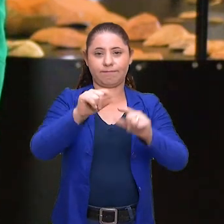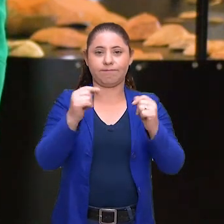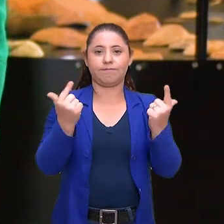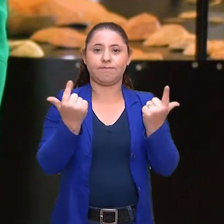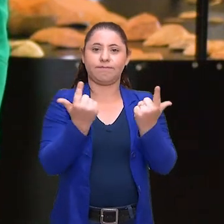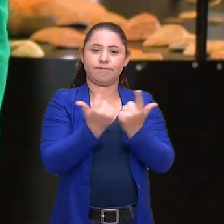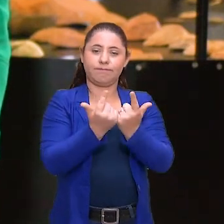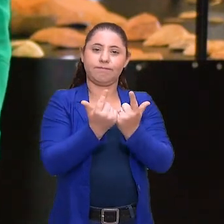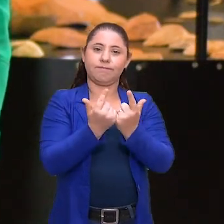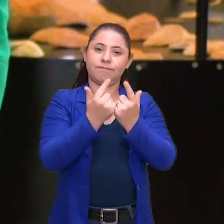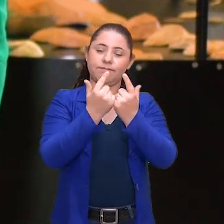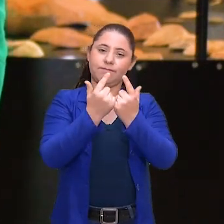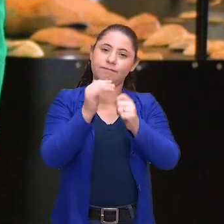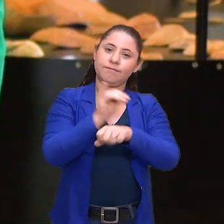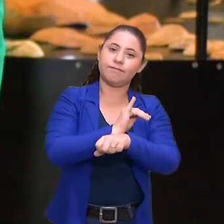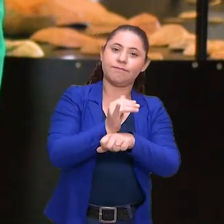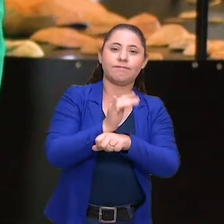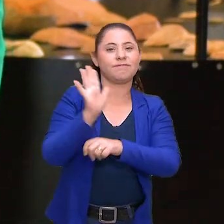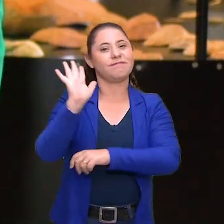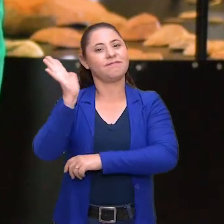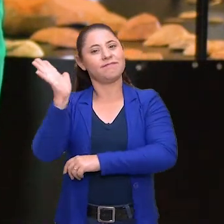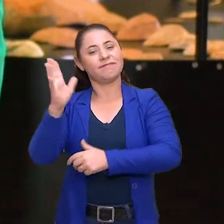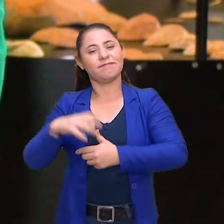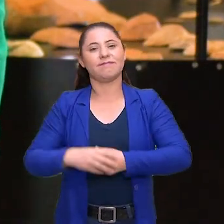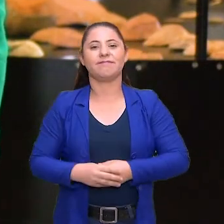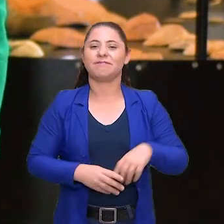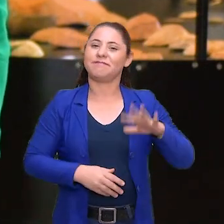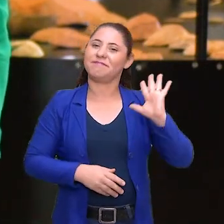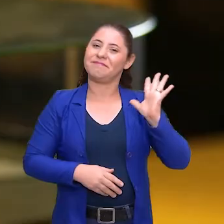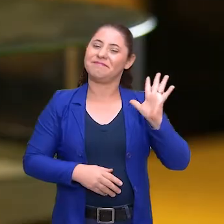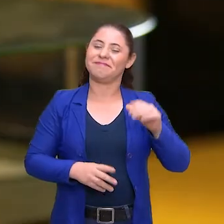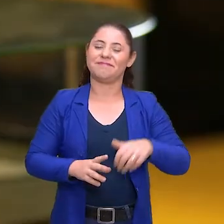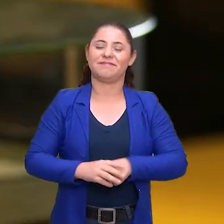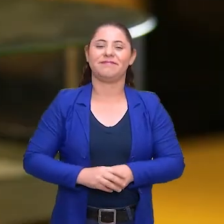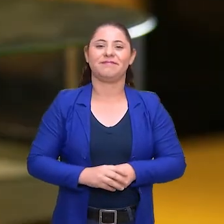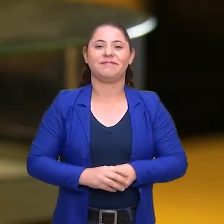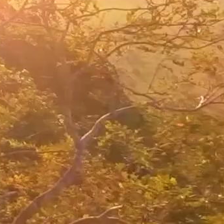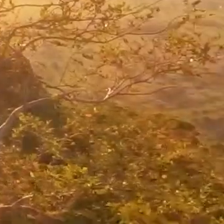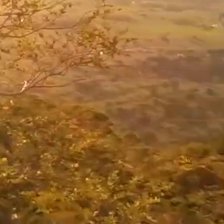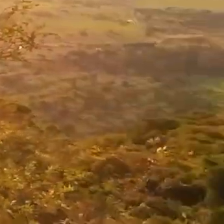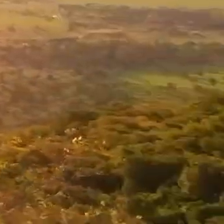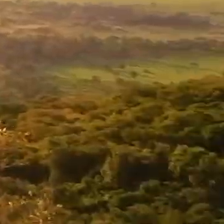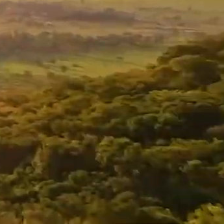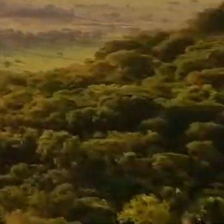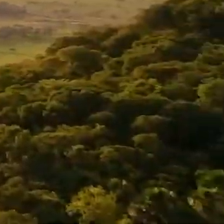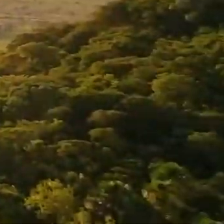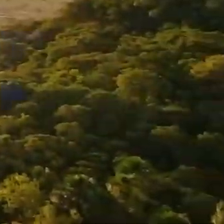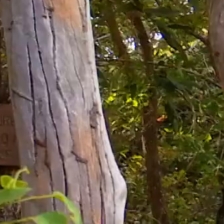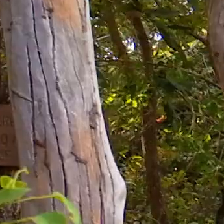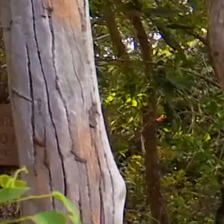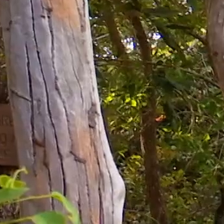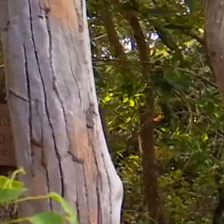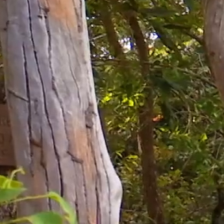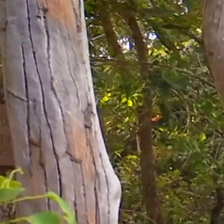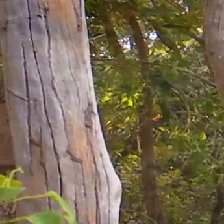Alemes também estão disponíveis no nosso canal no YouTube. Até a próxima. Até a próxima.